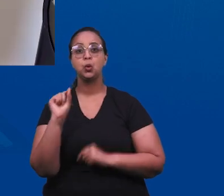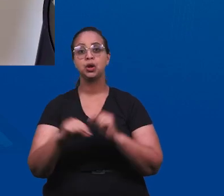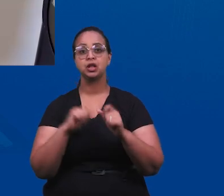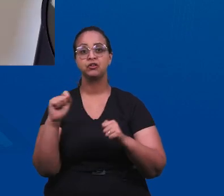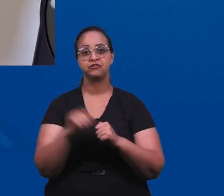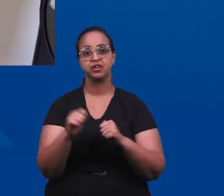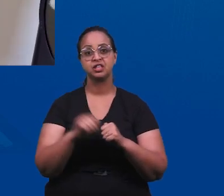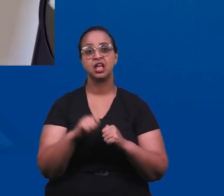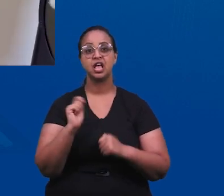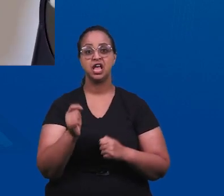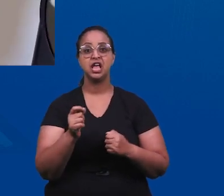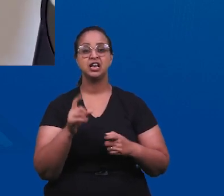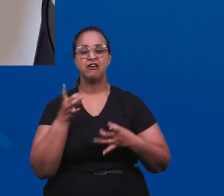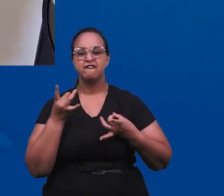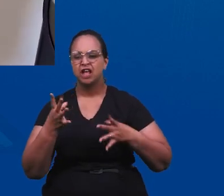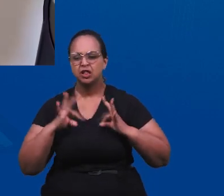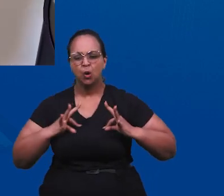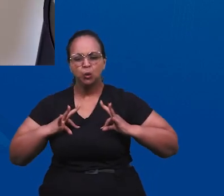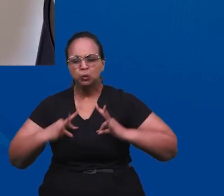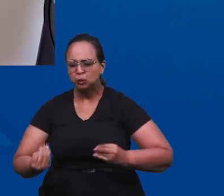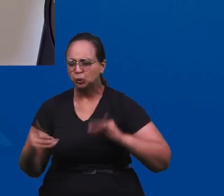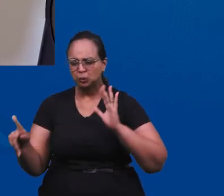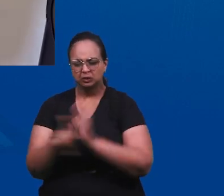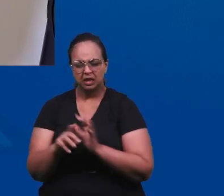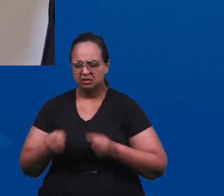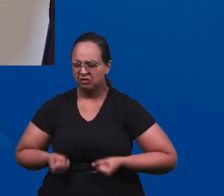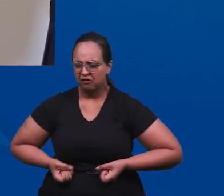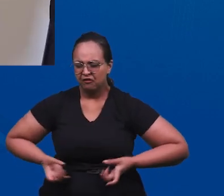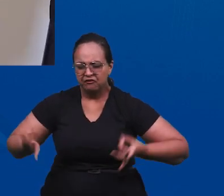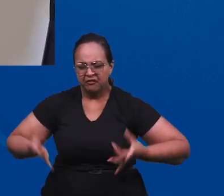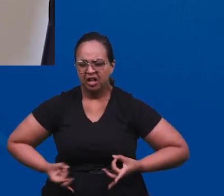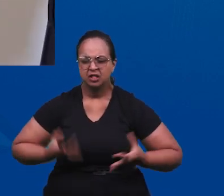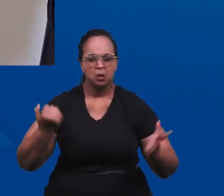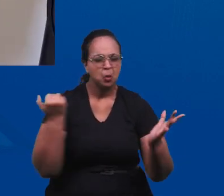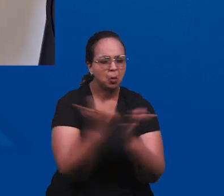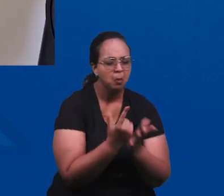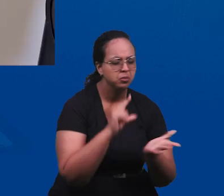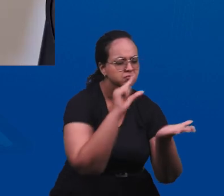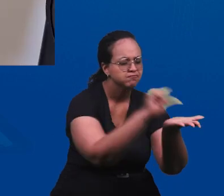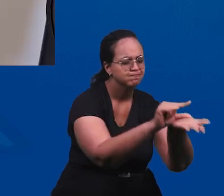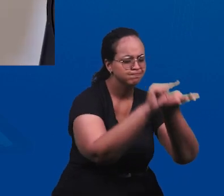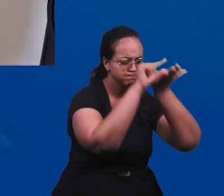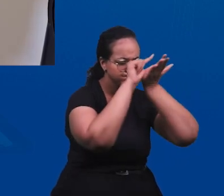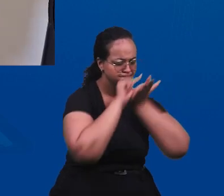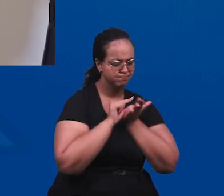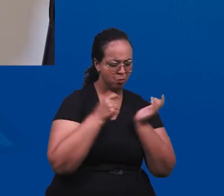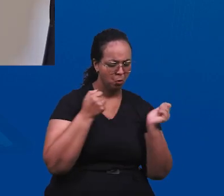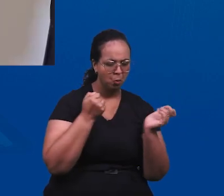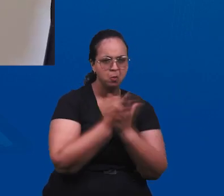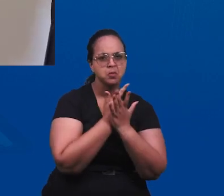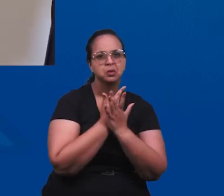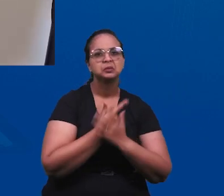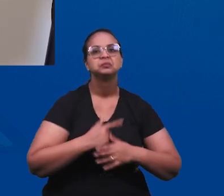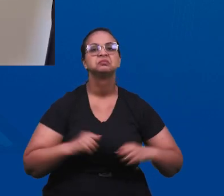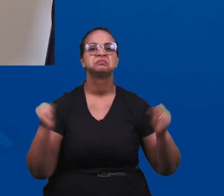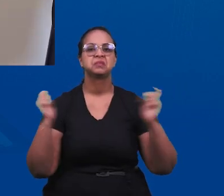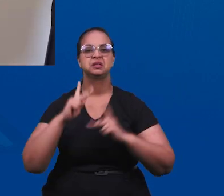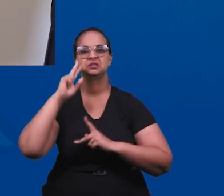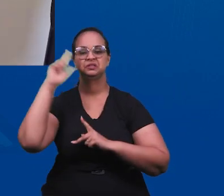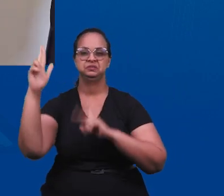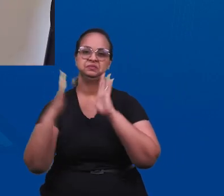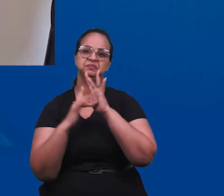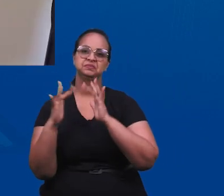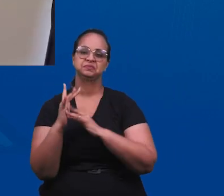grande valor? Ele vendeu tudo que ele tinha e comprou a pérola de grande valor.